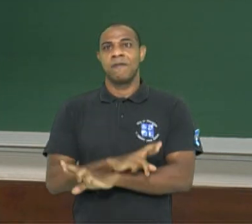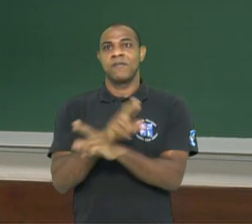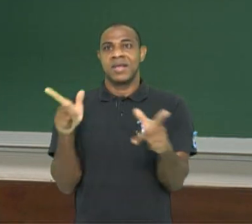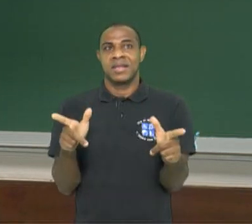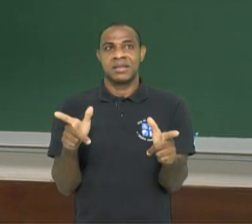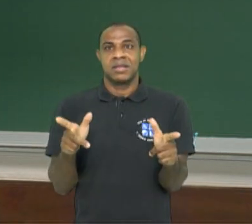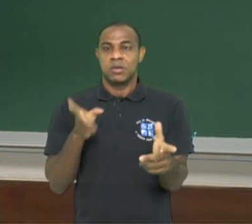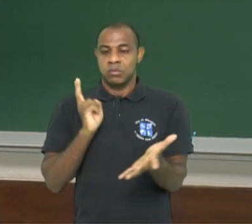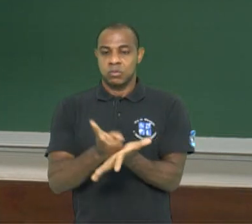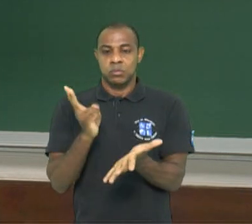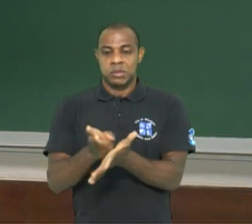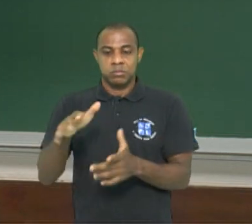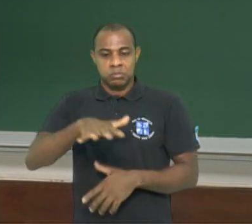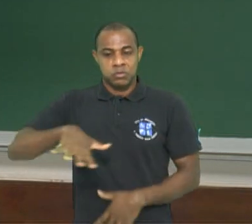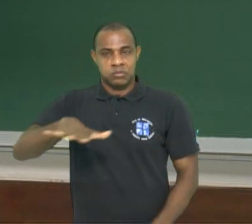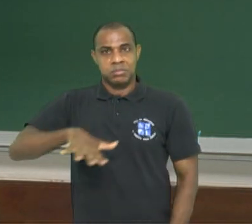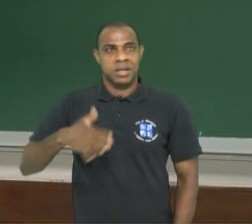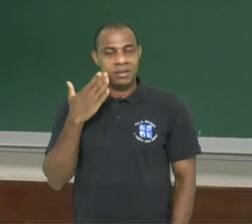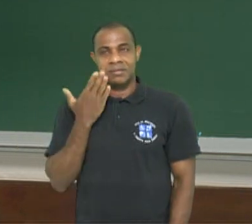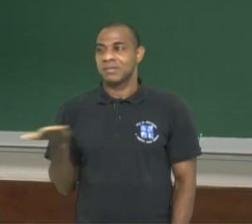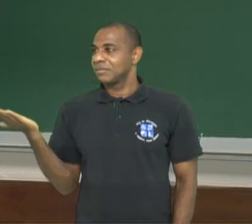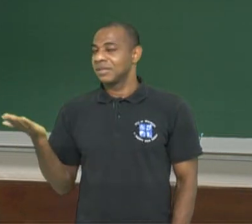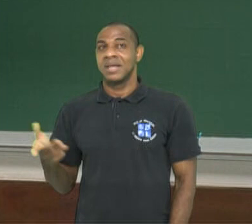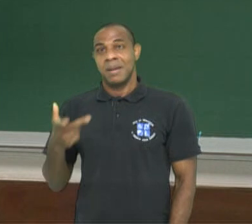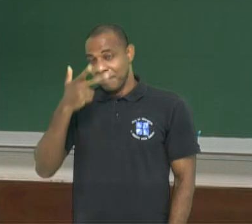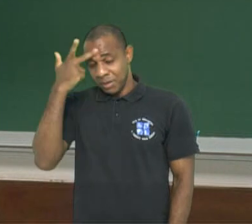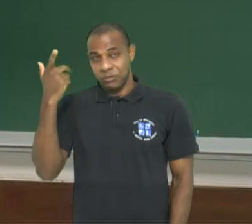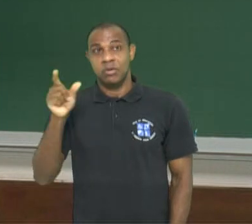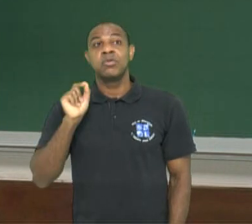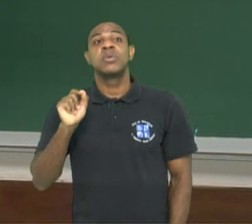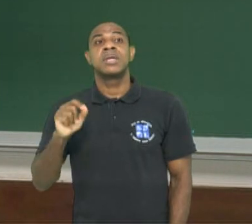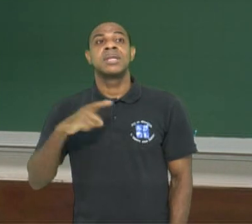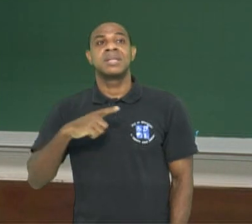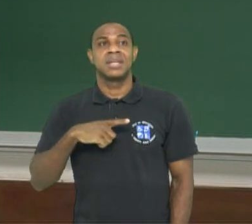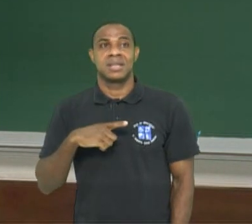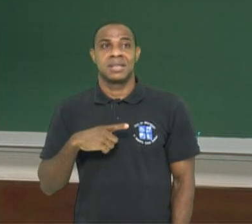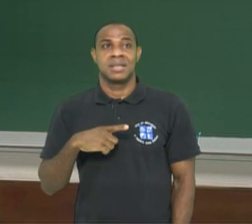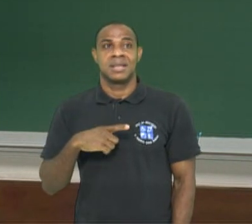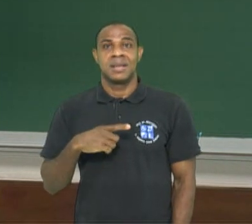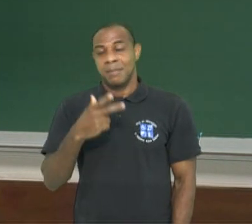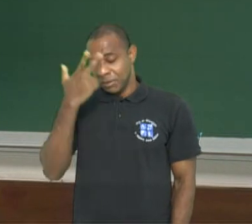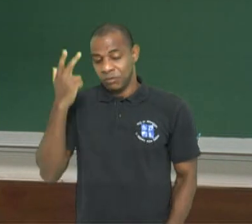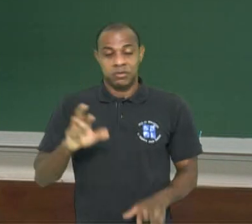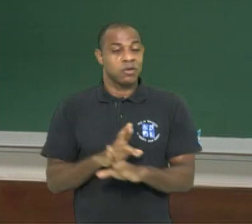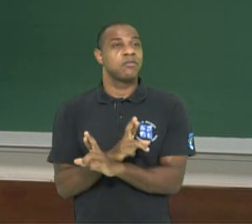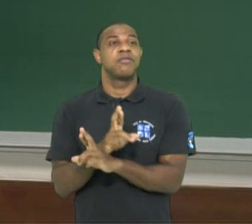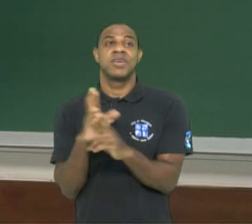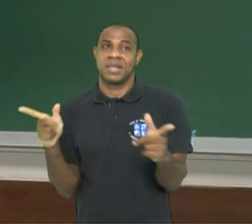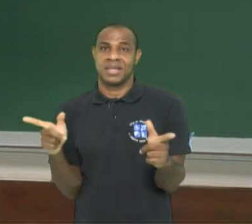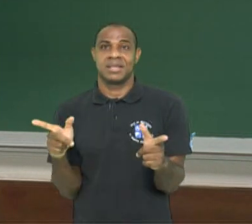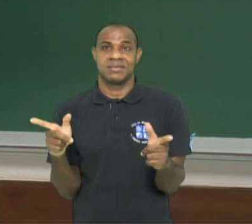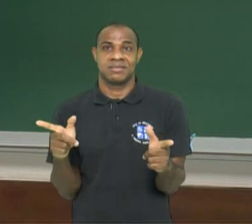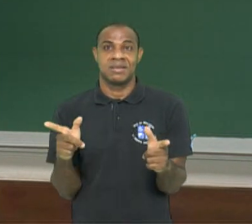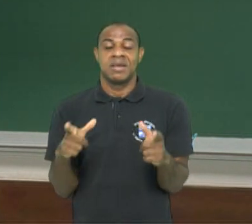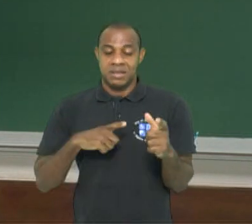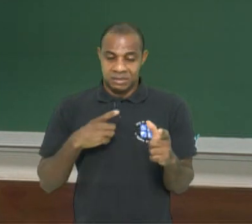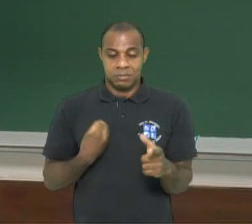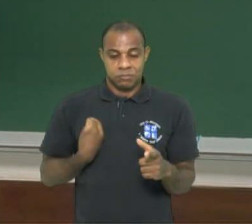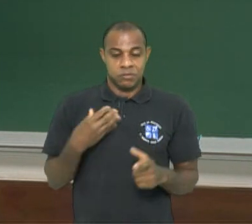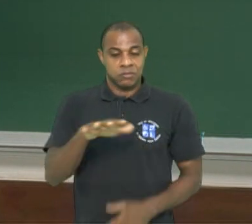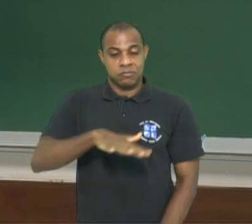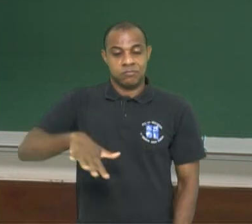diferentes no mesmo espaço, onde pessoas que também são muito diferentes habitarão o mesmo